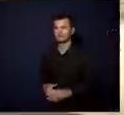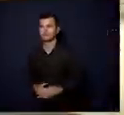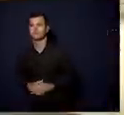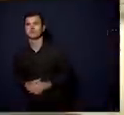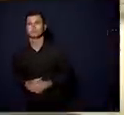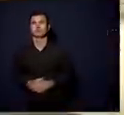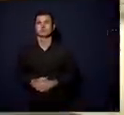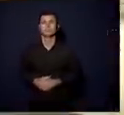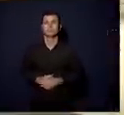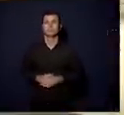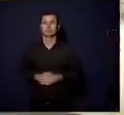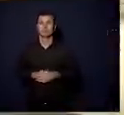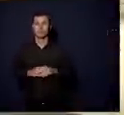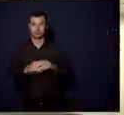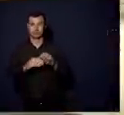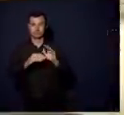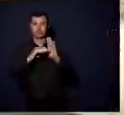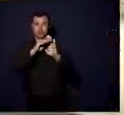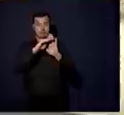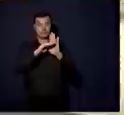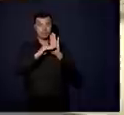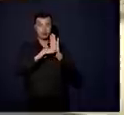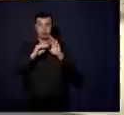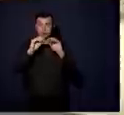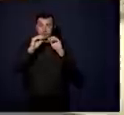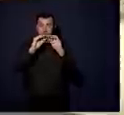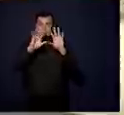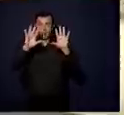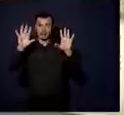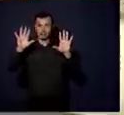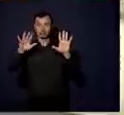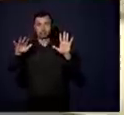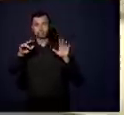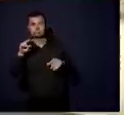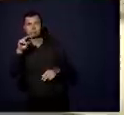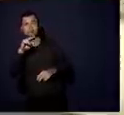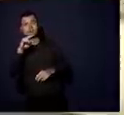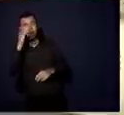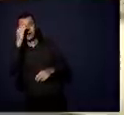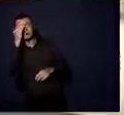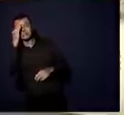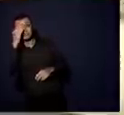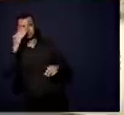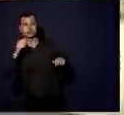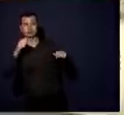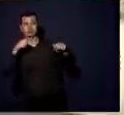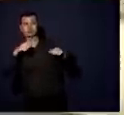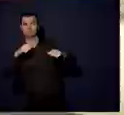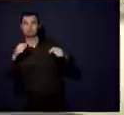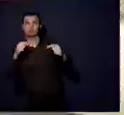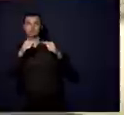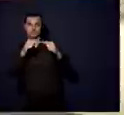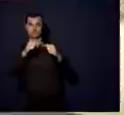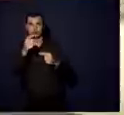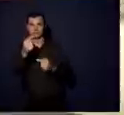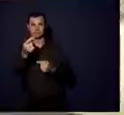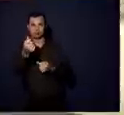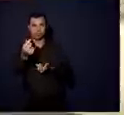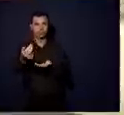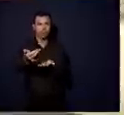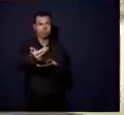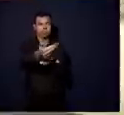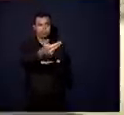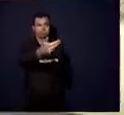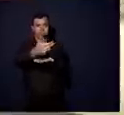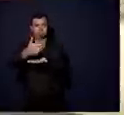responsabilidade política e mantém a autonomia dos entes na definição da sua da sua arrecadação é uma